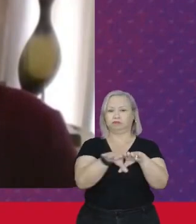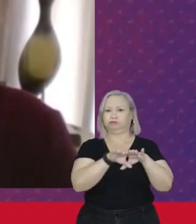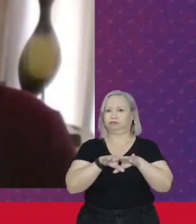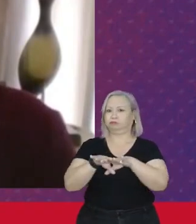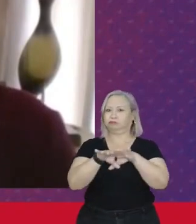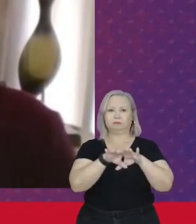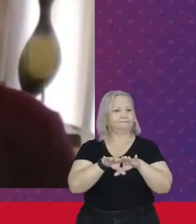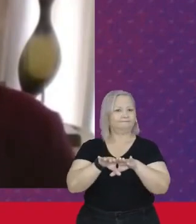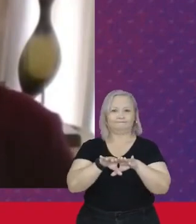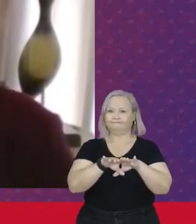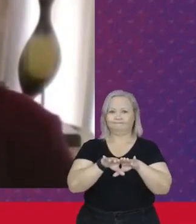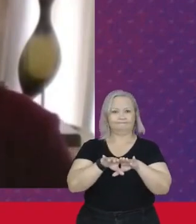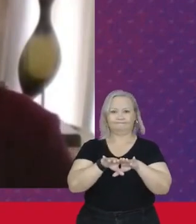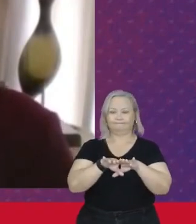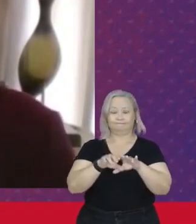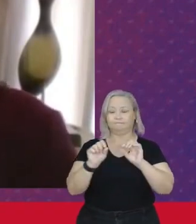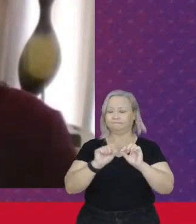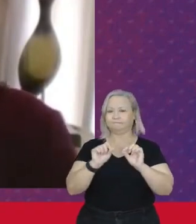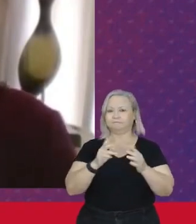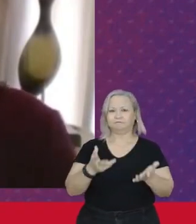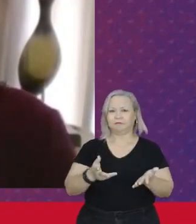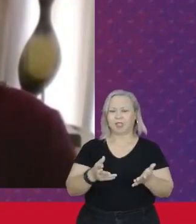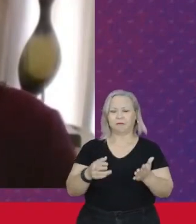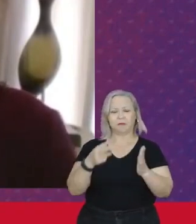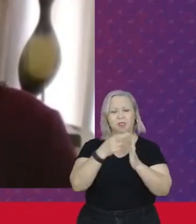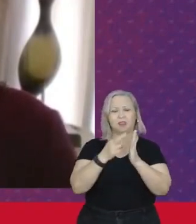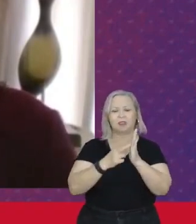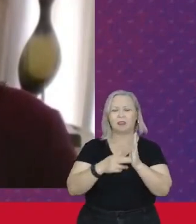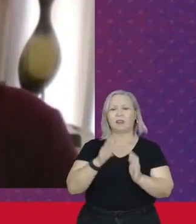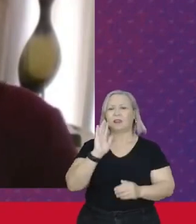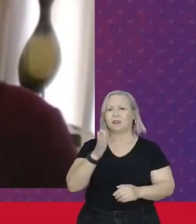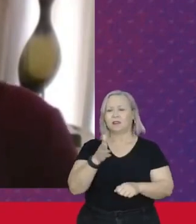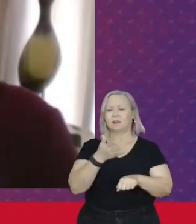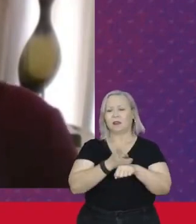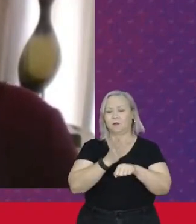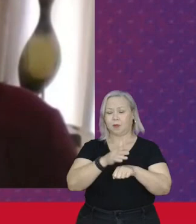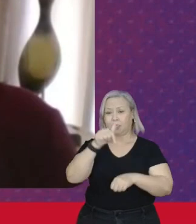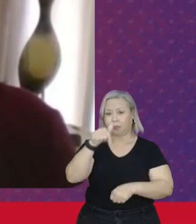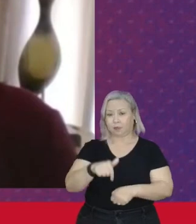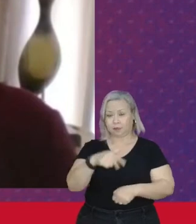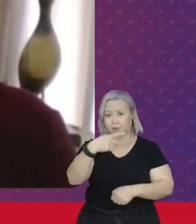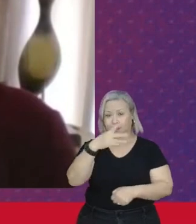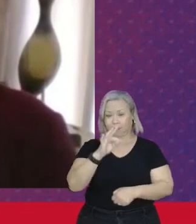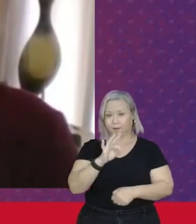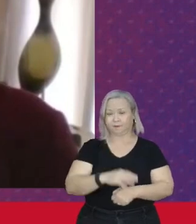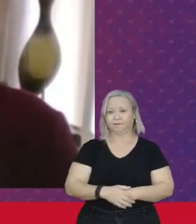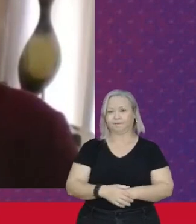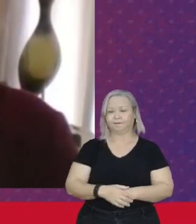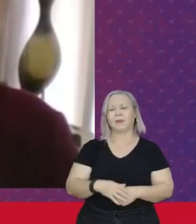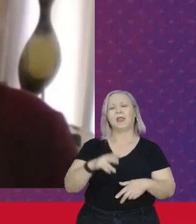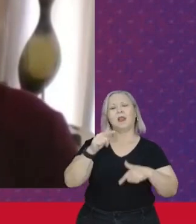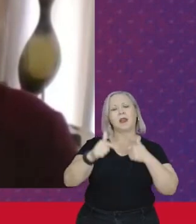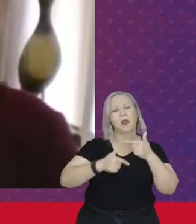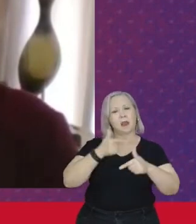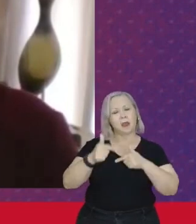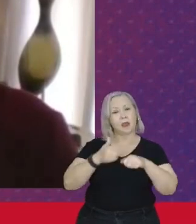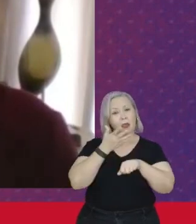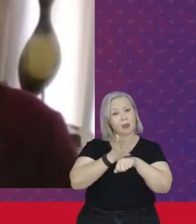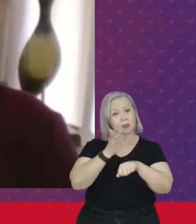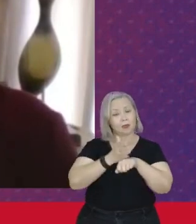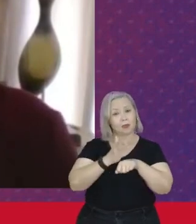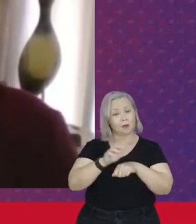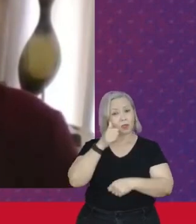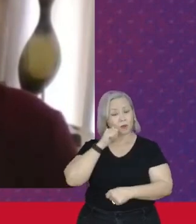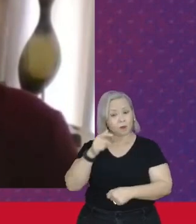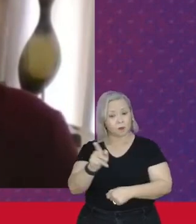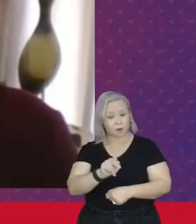né? Não segue essa regra que a gente já pratica no PT. Então, a tarefa de uma mulher professora,